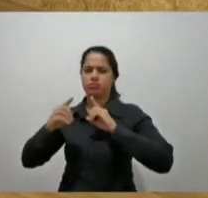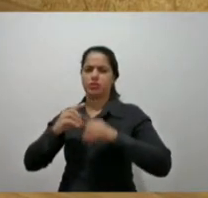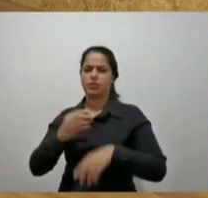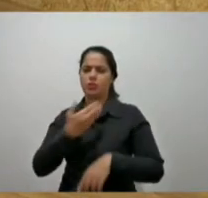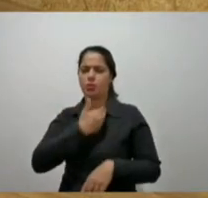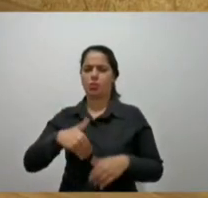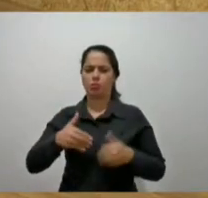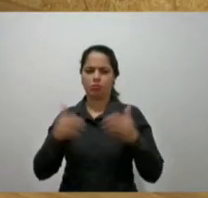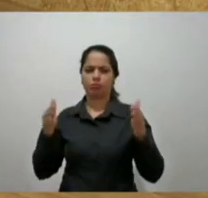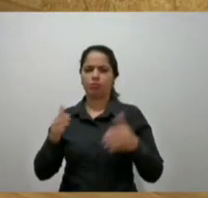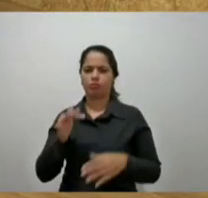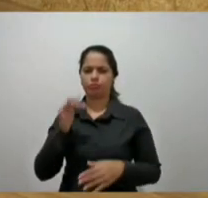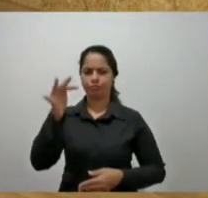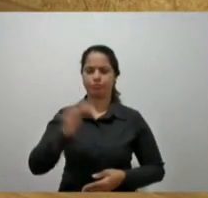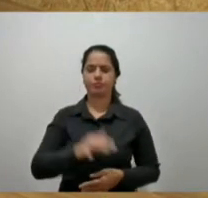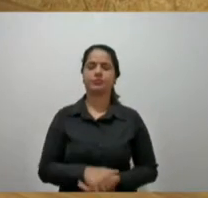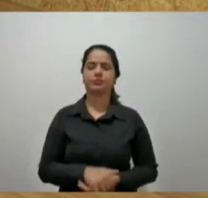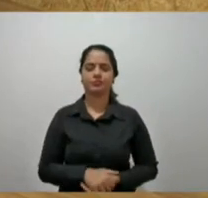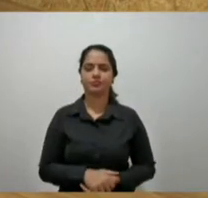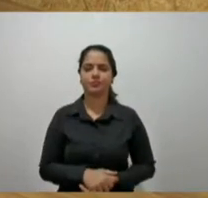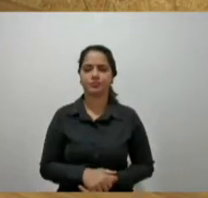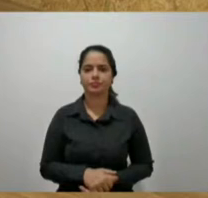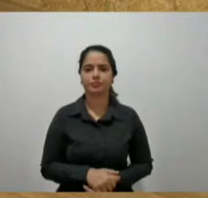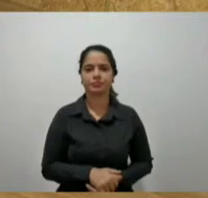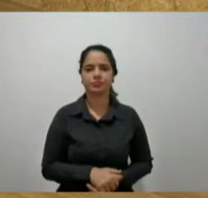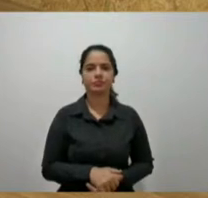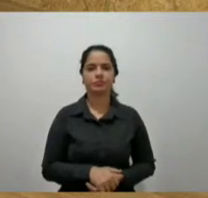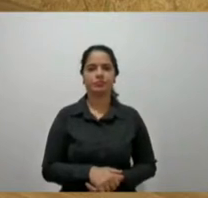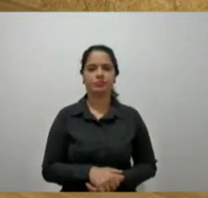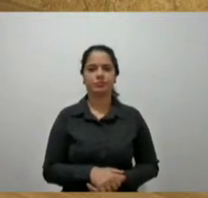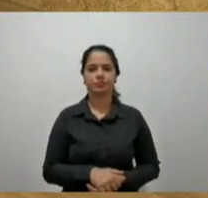bacana. Garfinkel, me ouve?